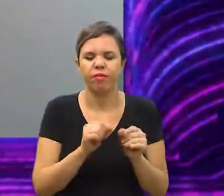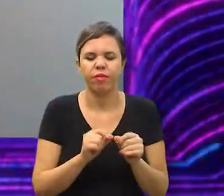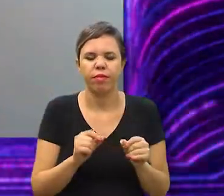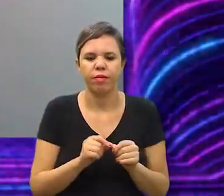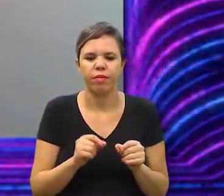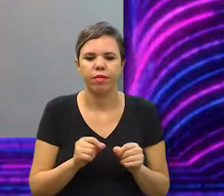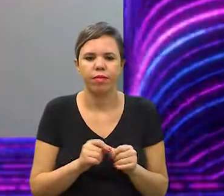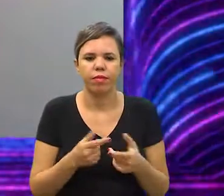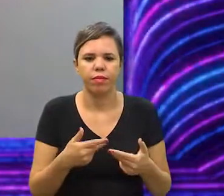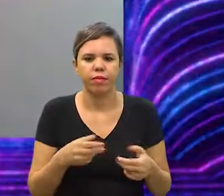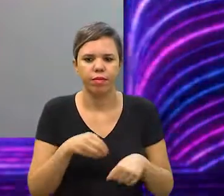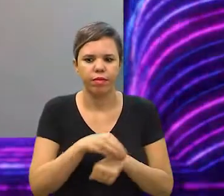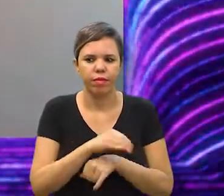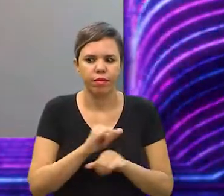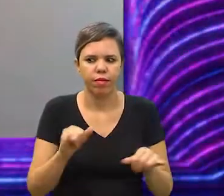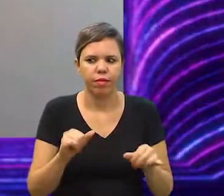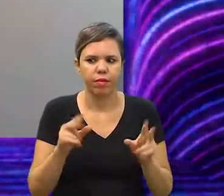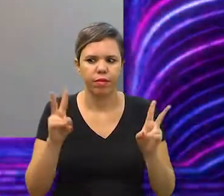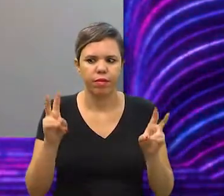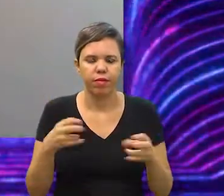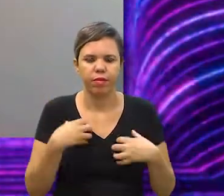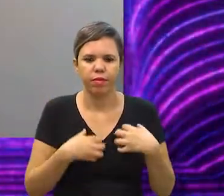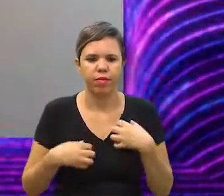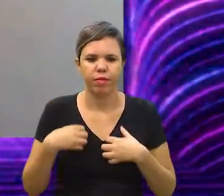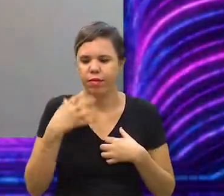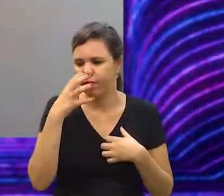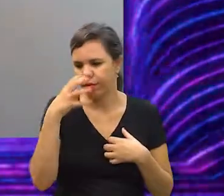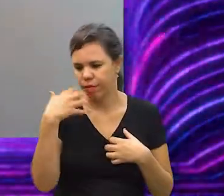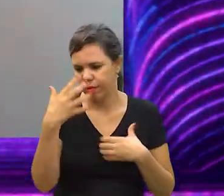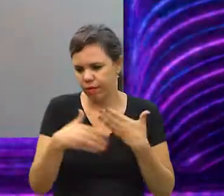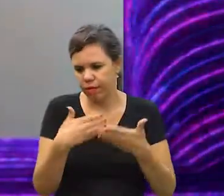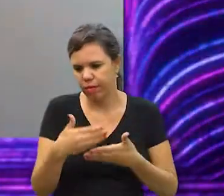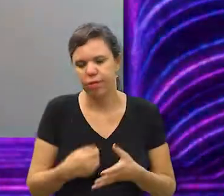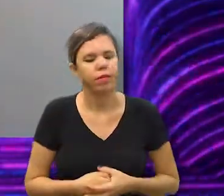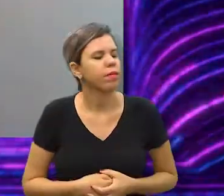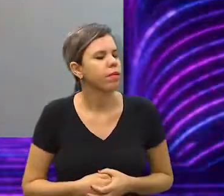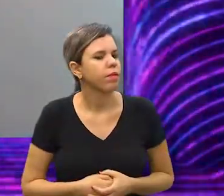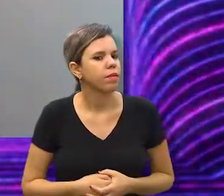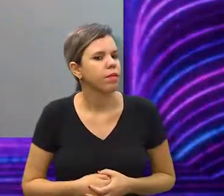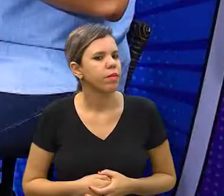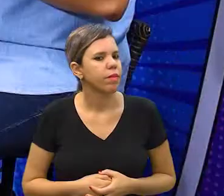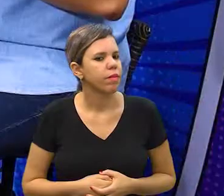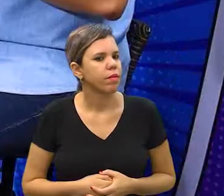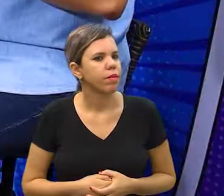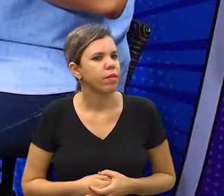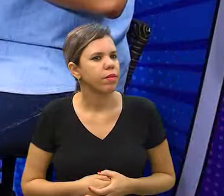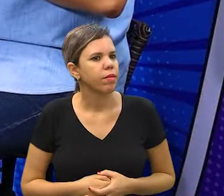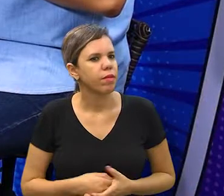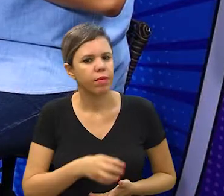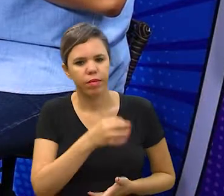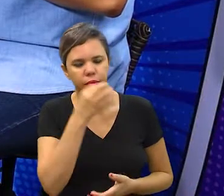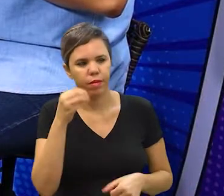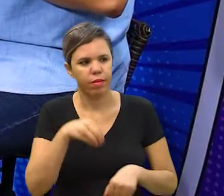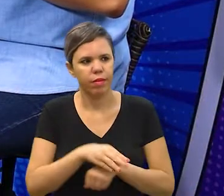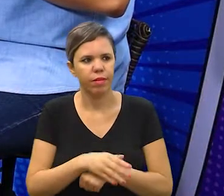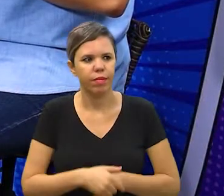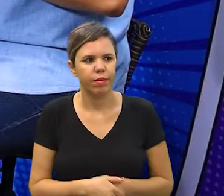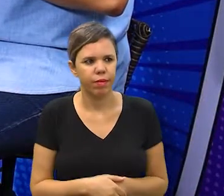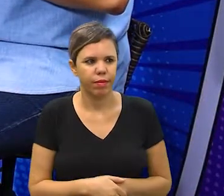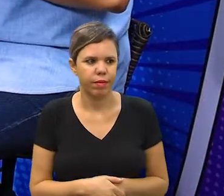gostam de Pieces, tem mais um monte de quadrinho de drama e romance cotidiano, e por aí vai. Só tem que ir atrás. Ótima dica,